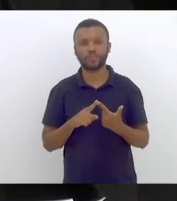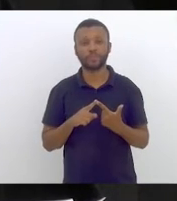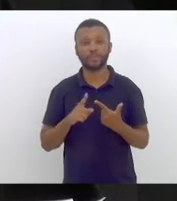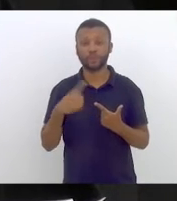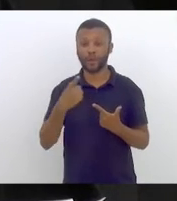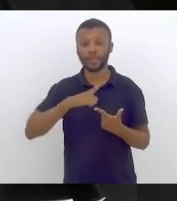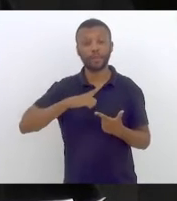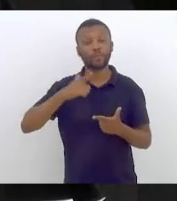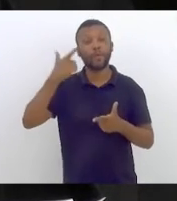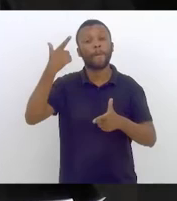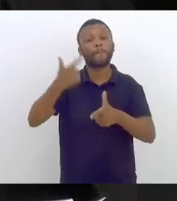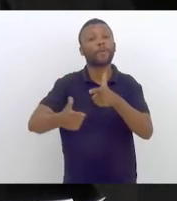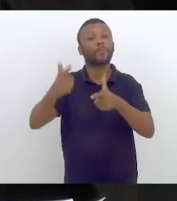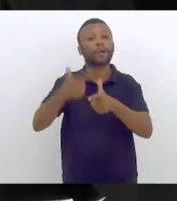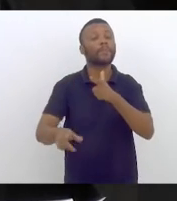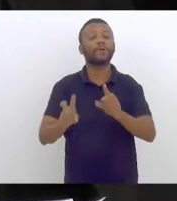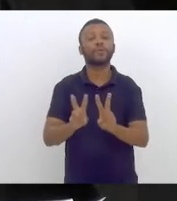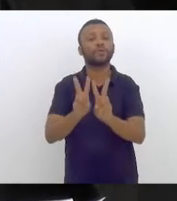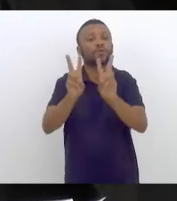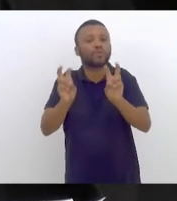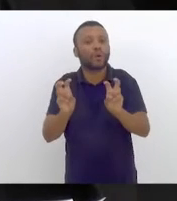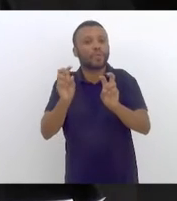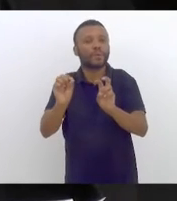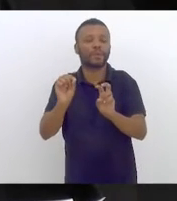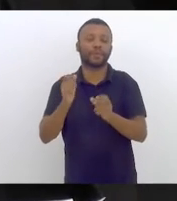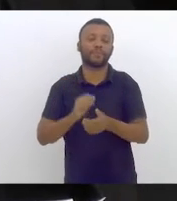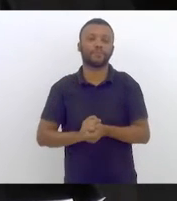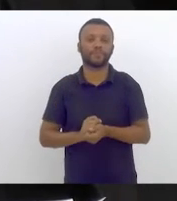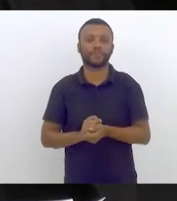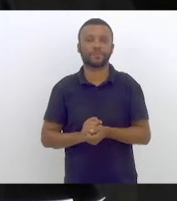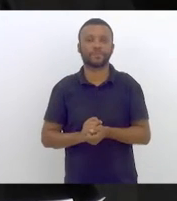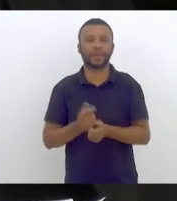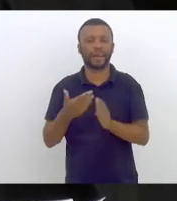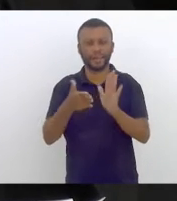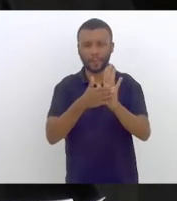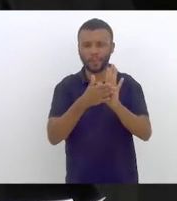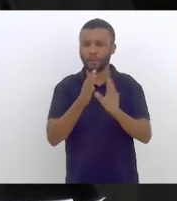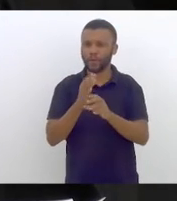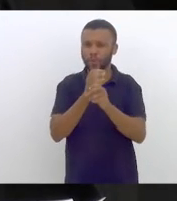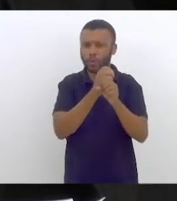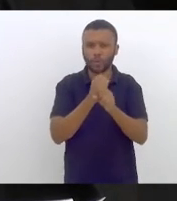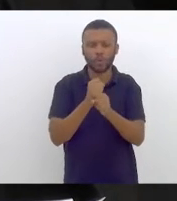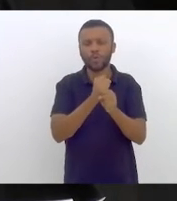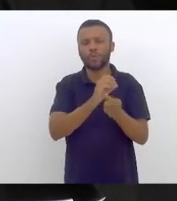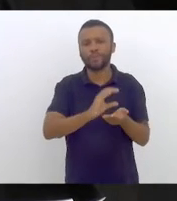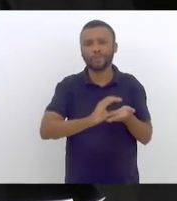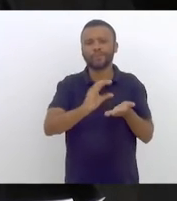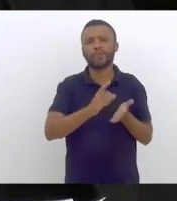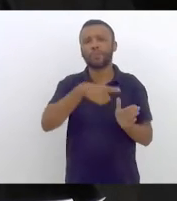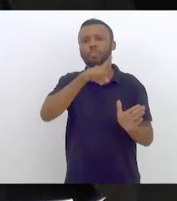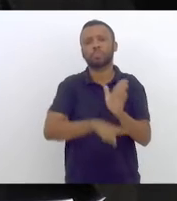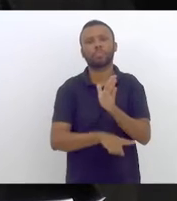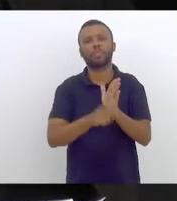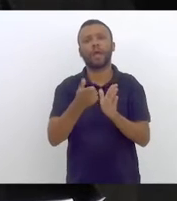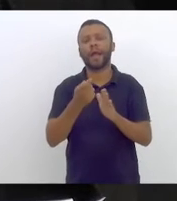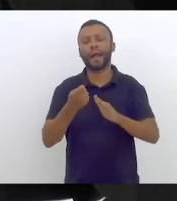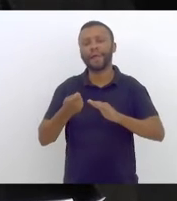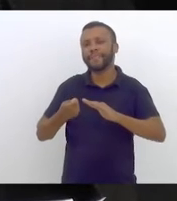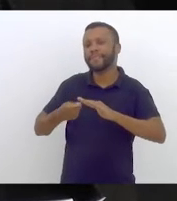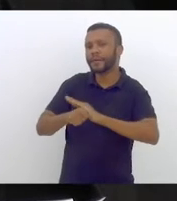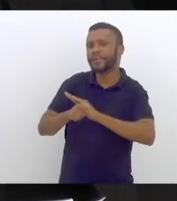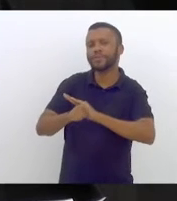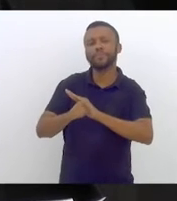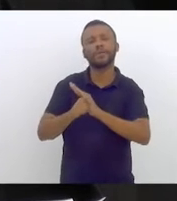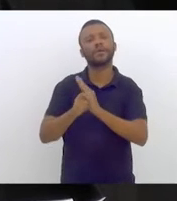problemas em relação à redução na proposta orçamentária de investimentos,